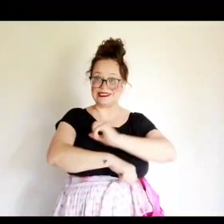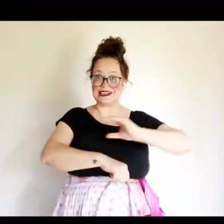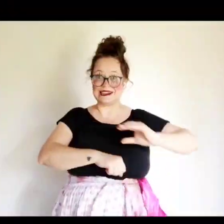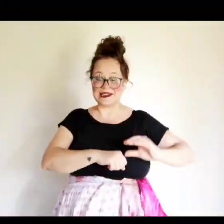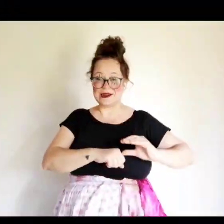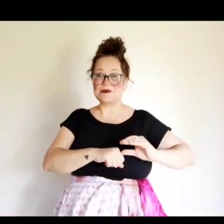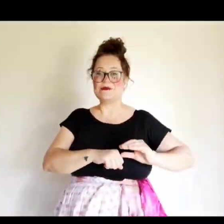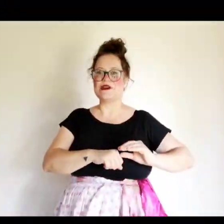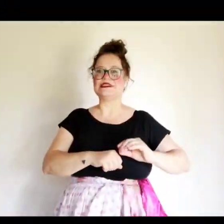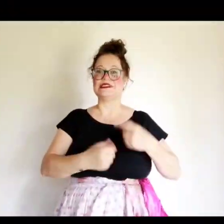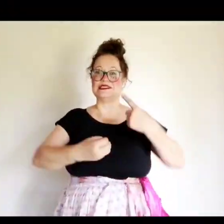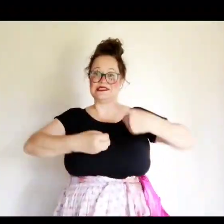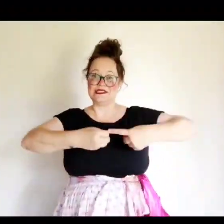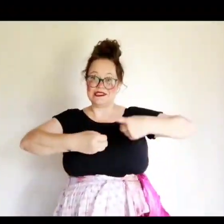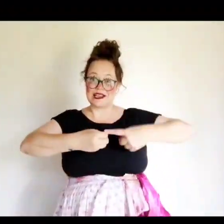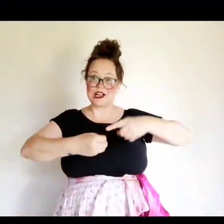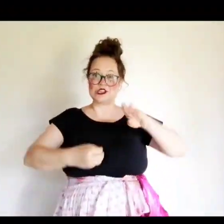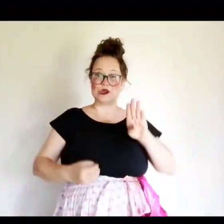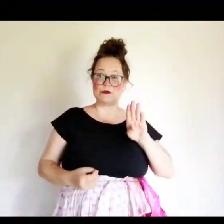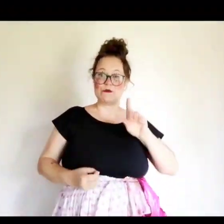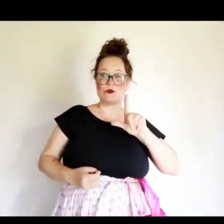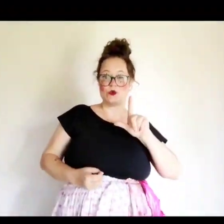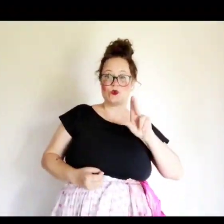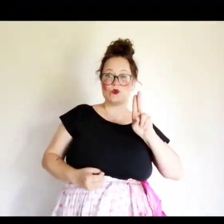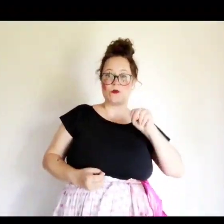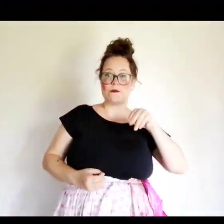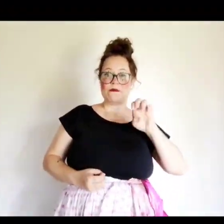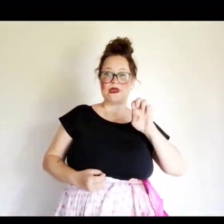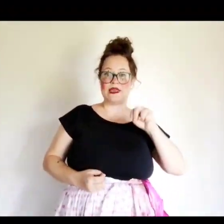Catarina, que foi em Blumenau,